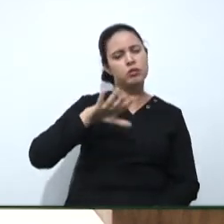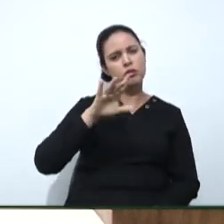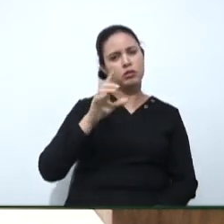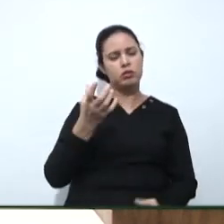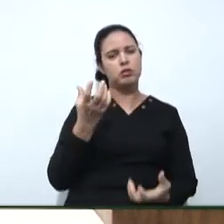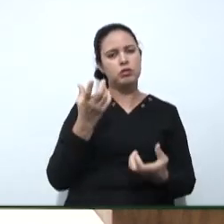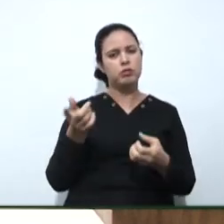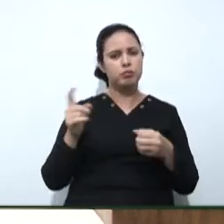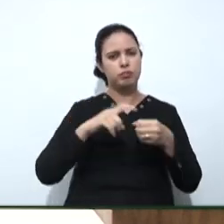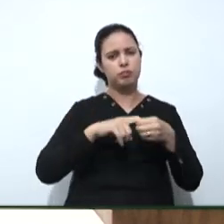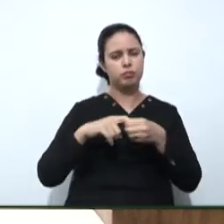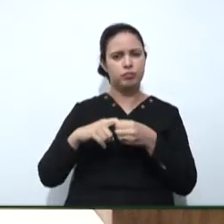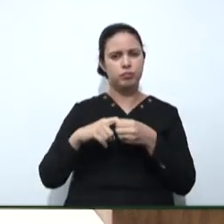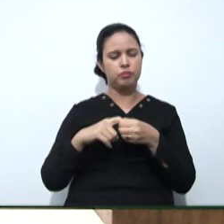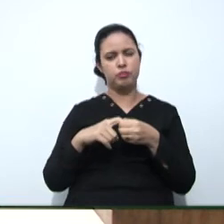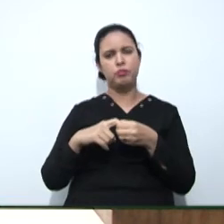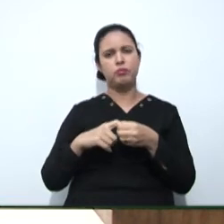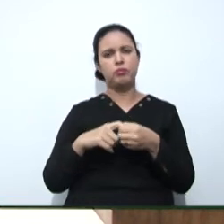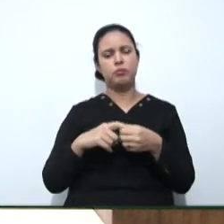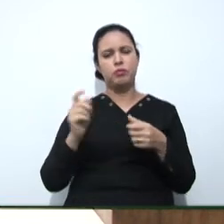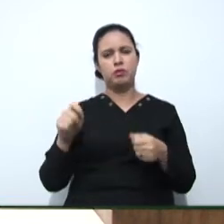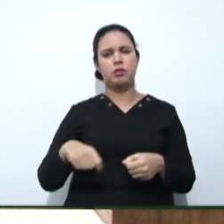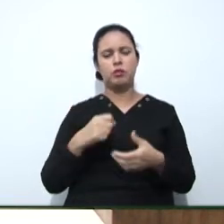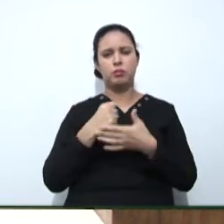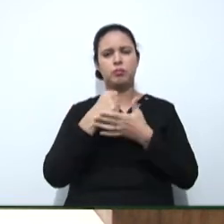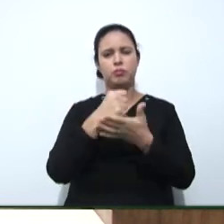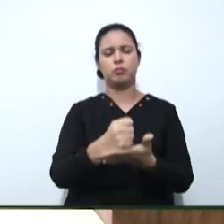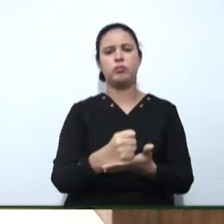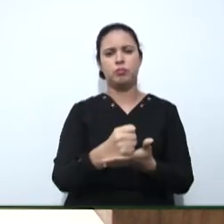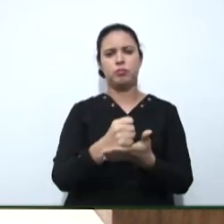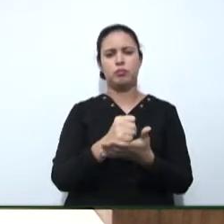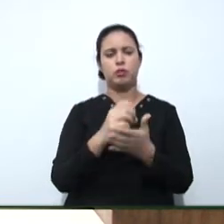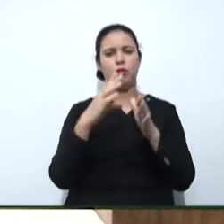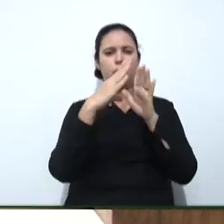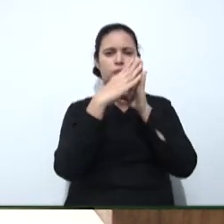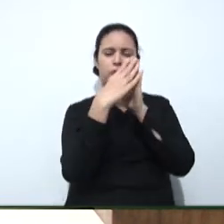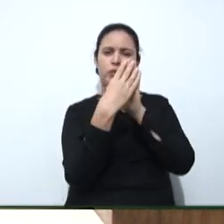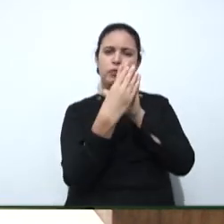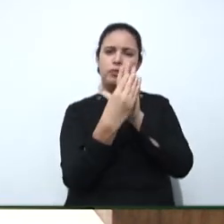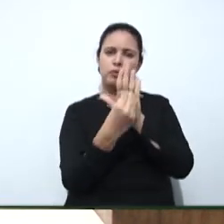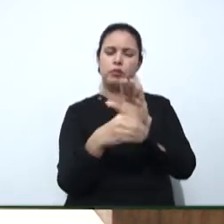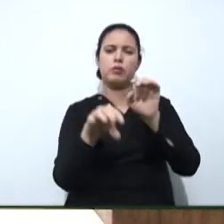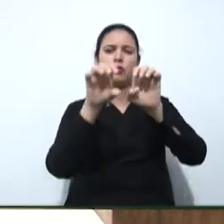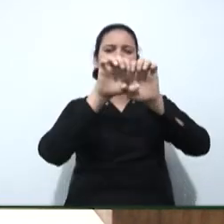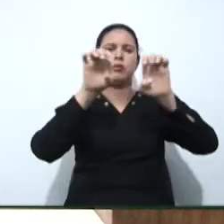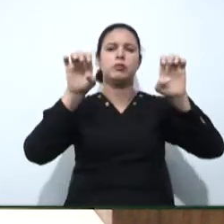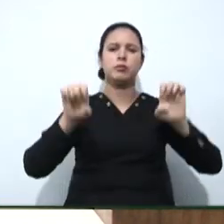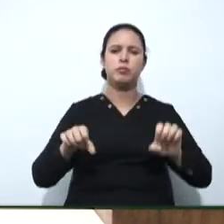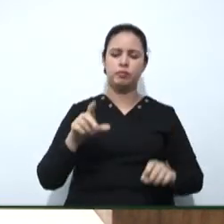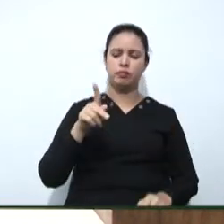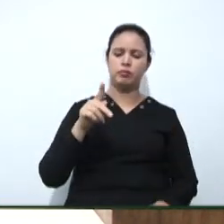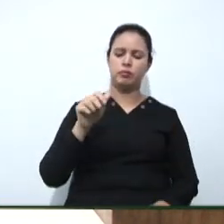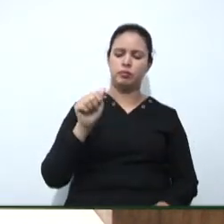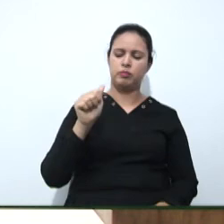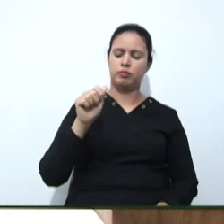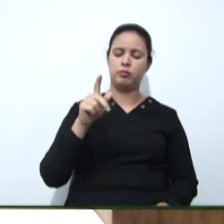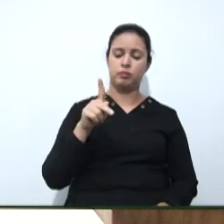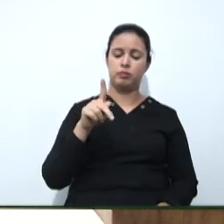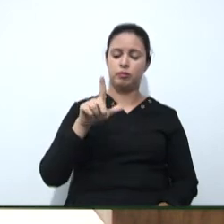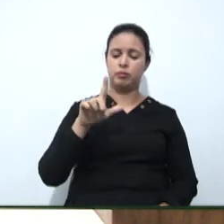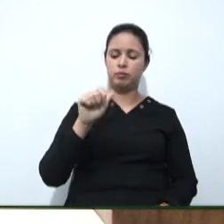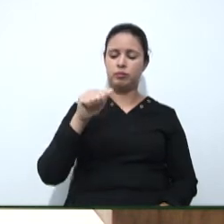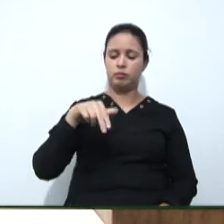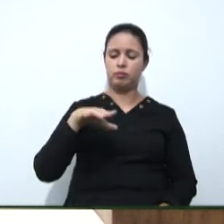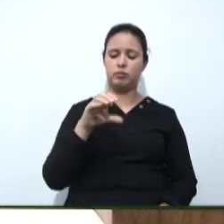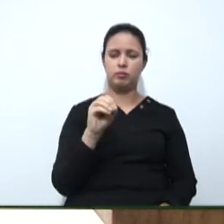parceiras, ele disponibiliza já um escopo, não é? Uma estrutura de plano de negócio, onde você